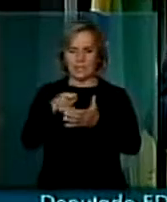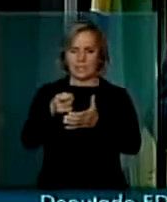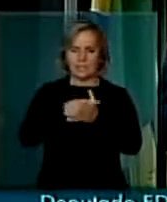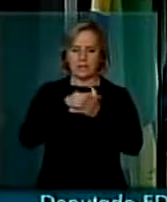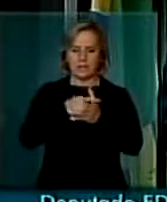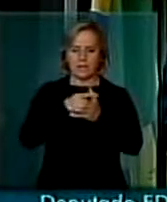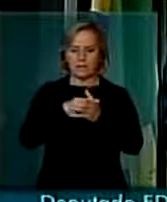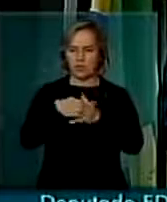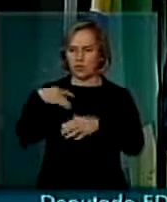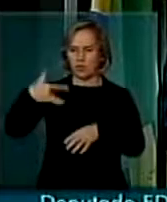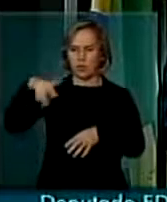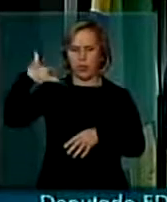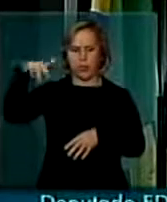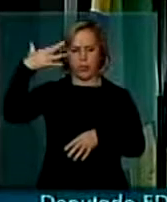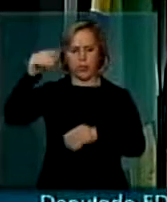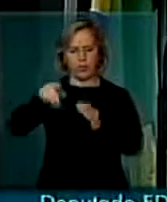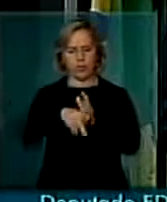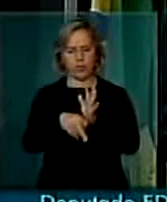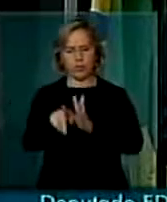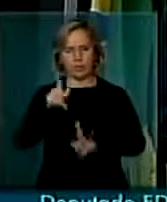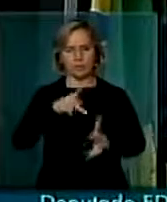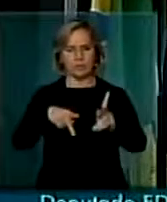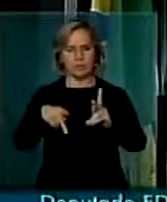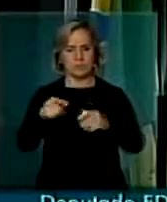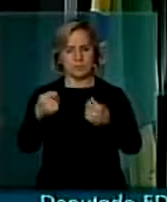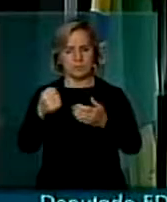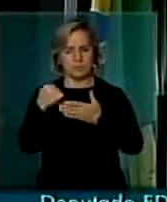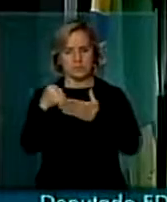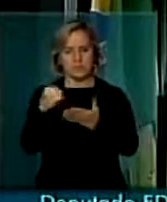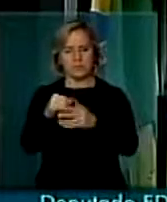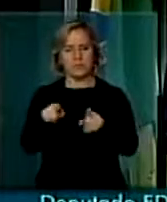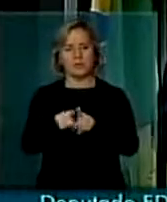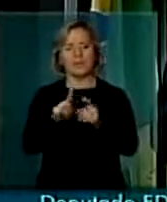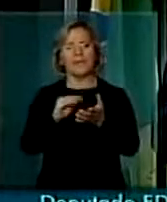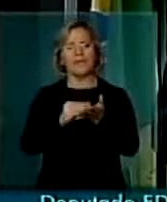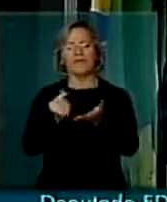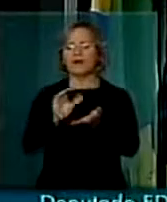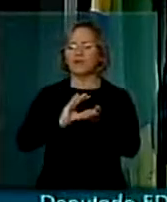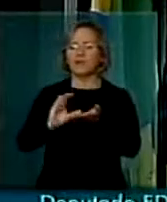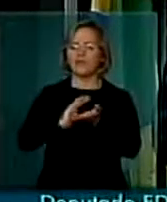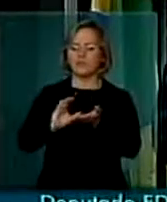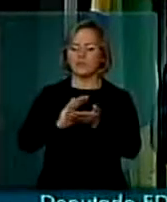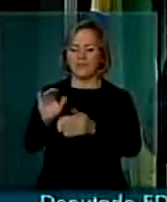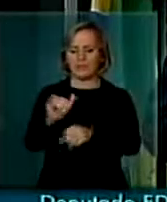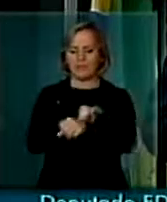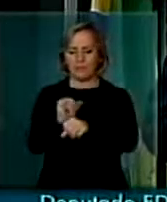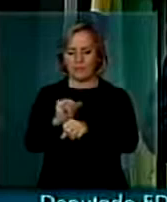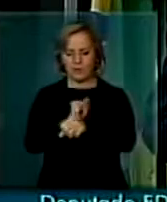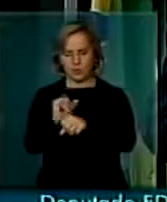rigorosa legislação e a falta de investimentos em infraestrutura.